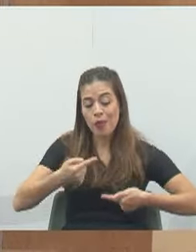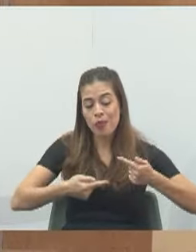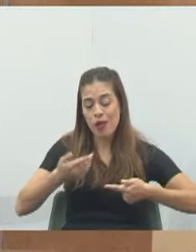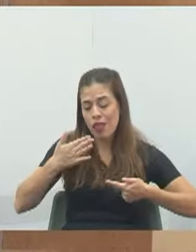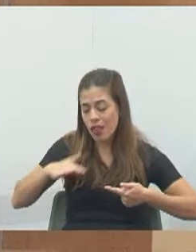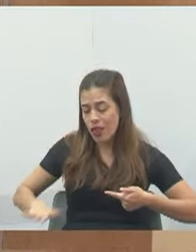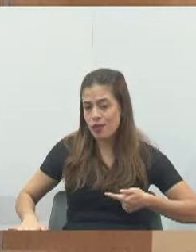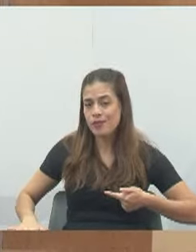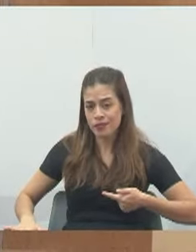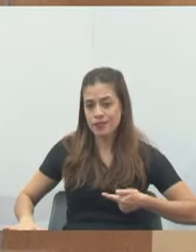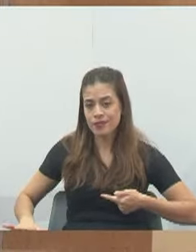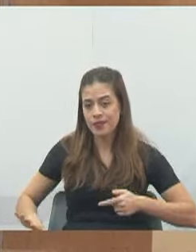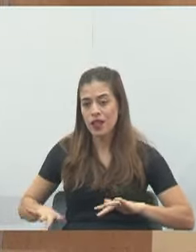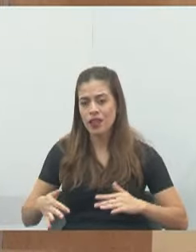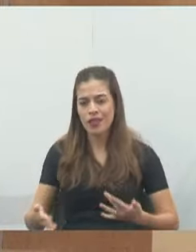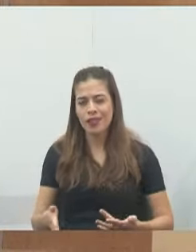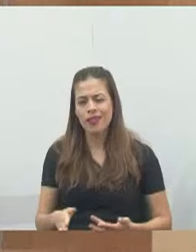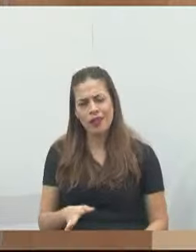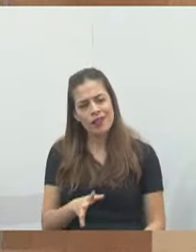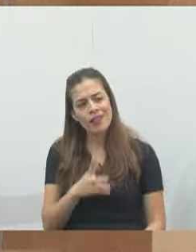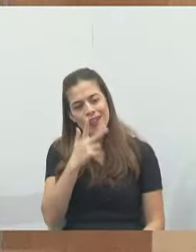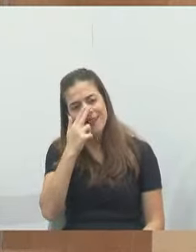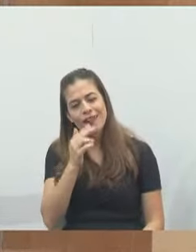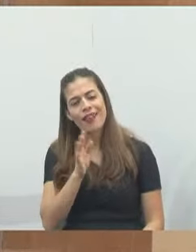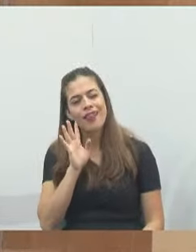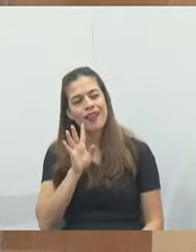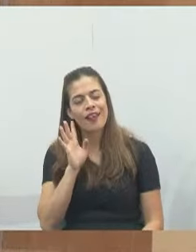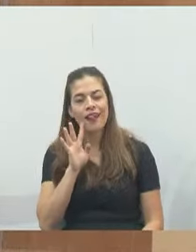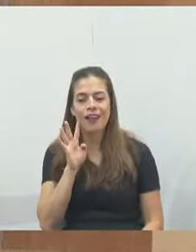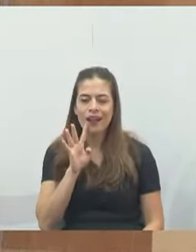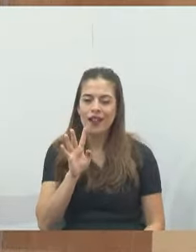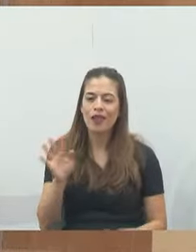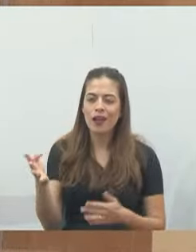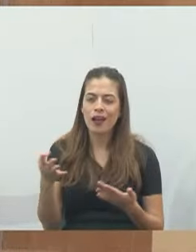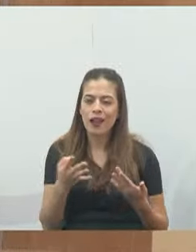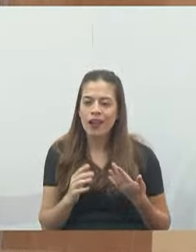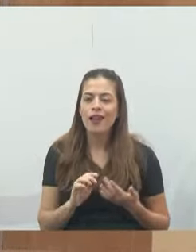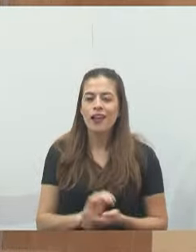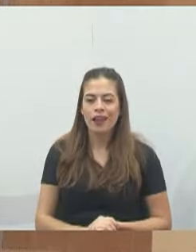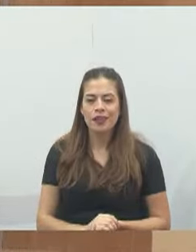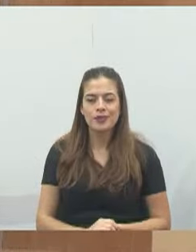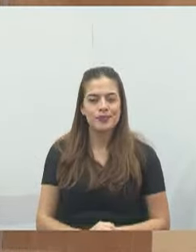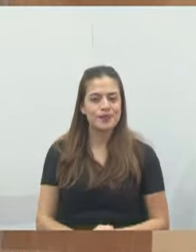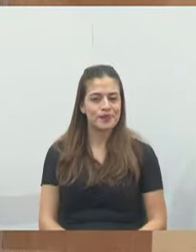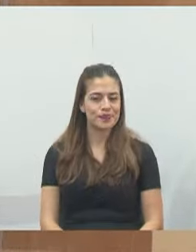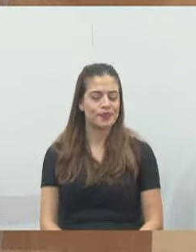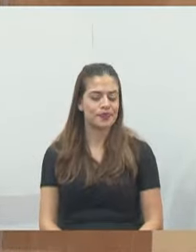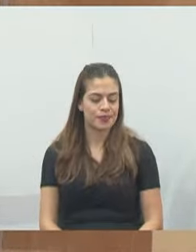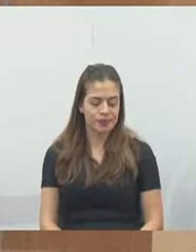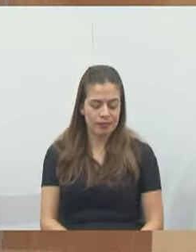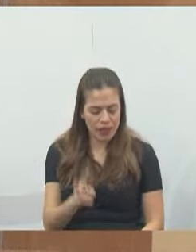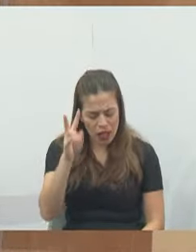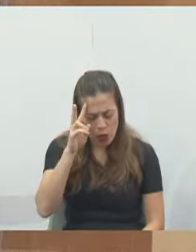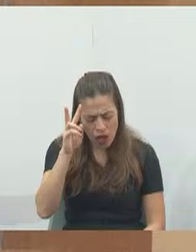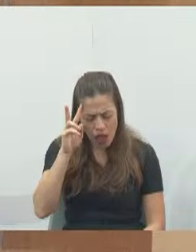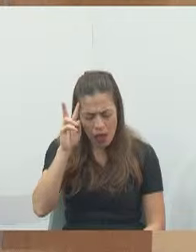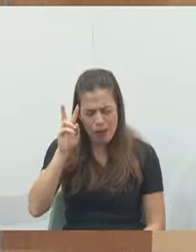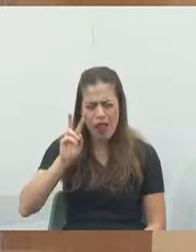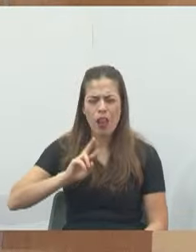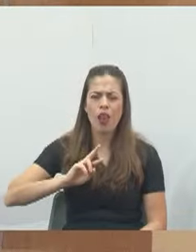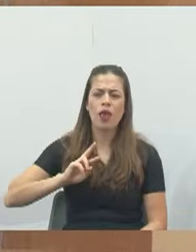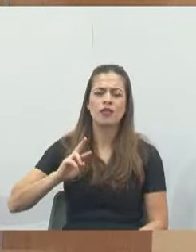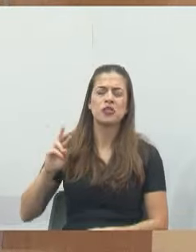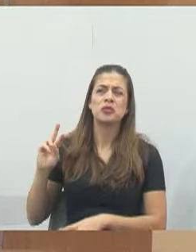criança. Tá? Então, achava muito bacana, viu, Fabrício, o fato de você fazer esse trabalho com as crianças. Eu lembro que várias vezes